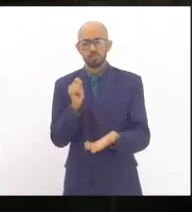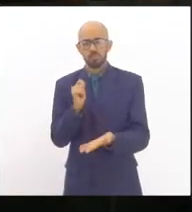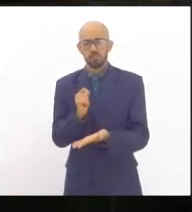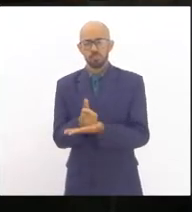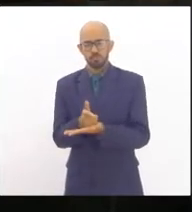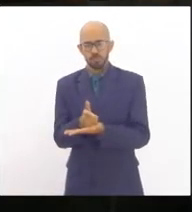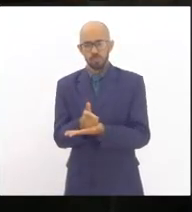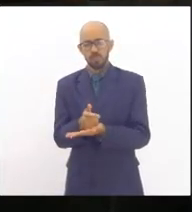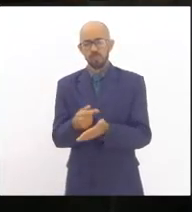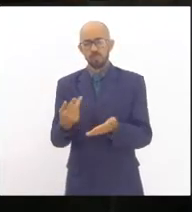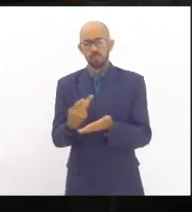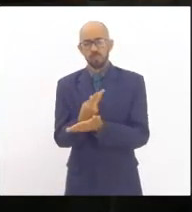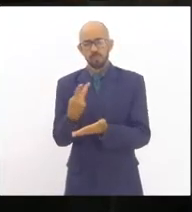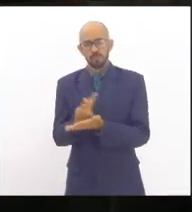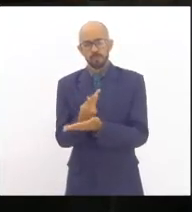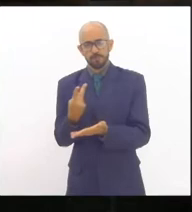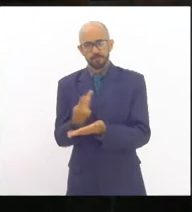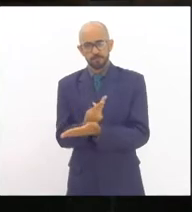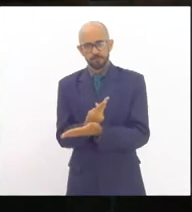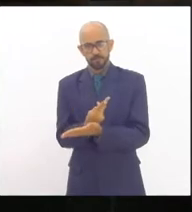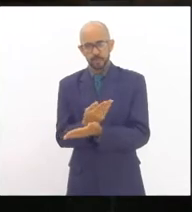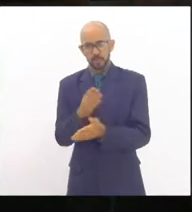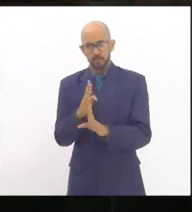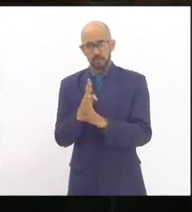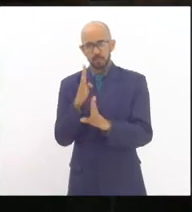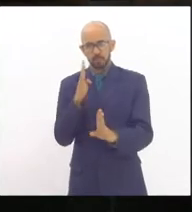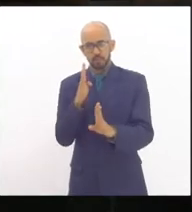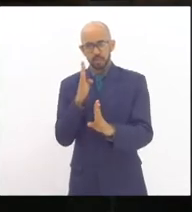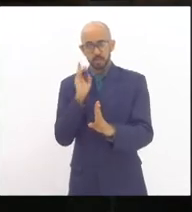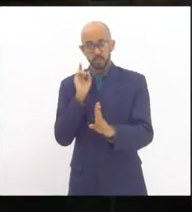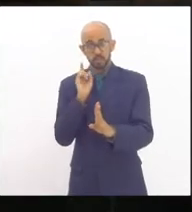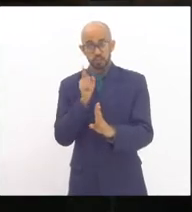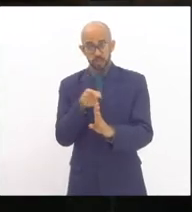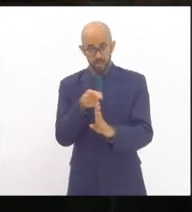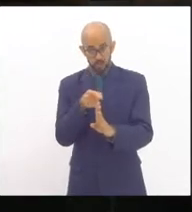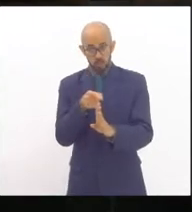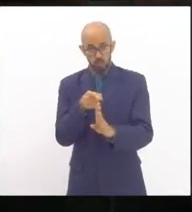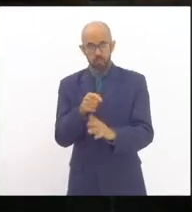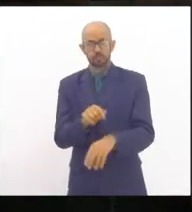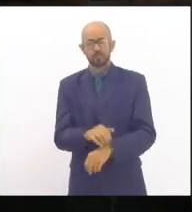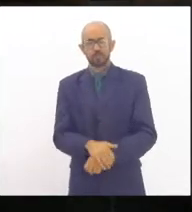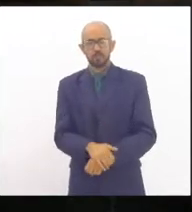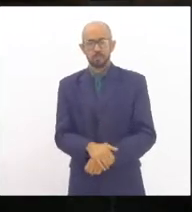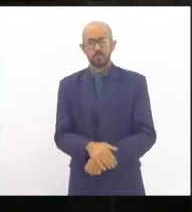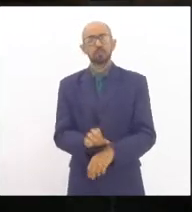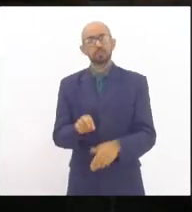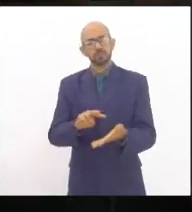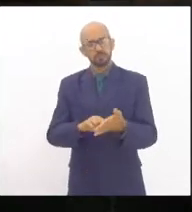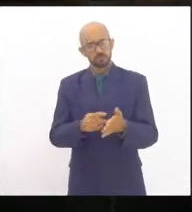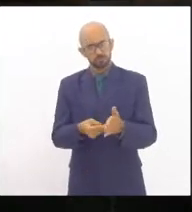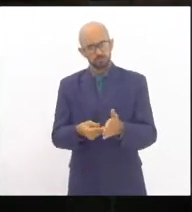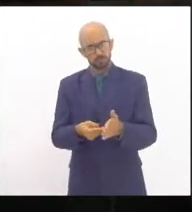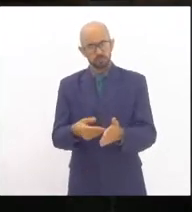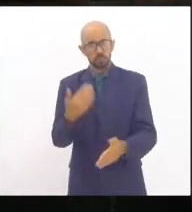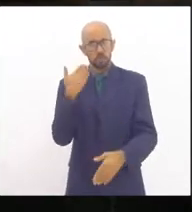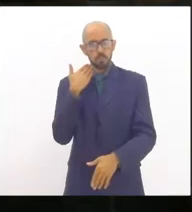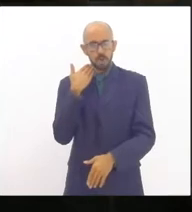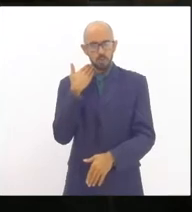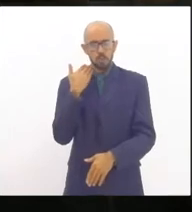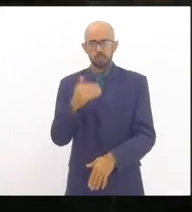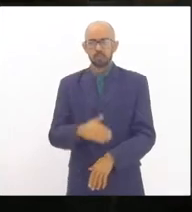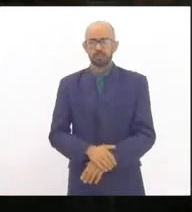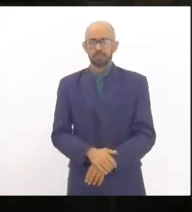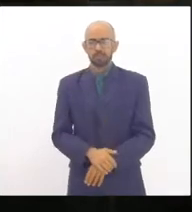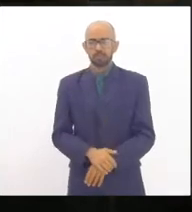pagamentos irregulares na boca do cofre Isto é no banco nesse caso